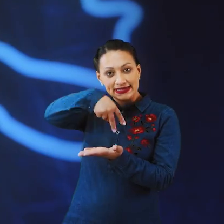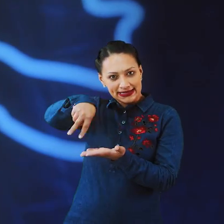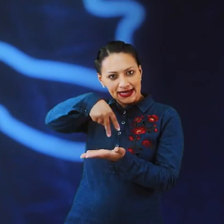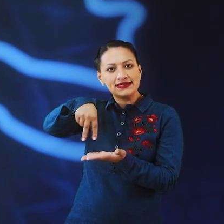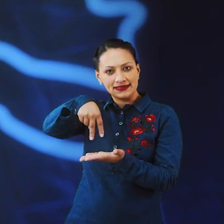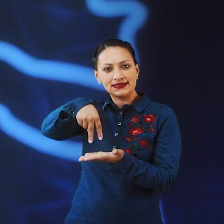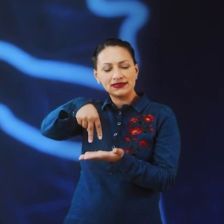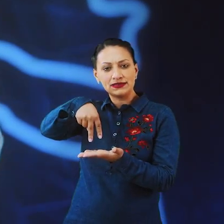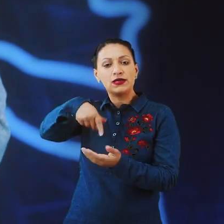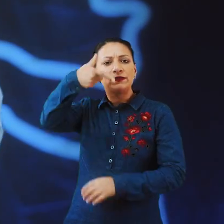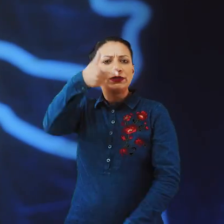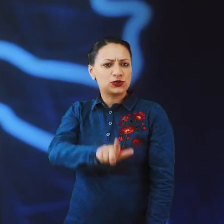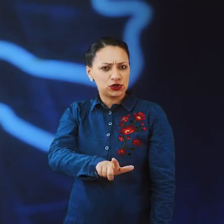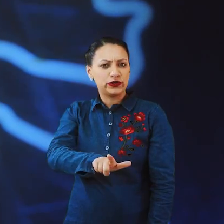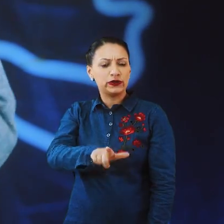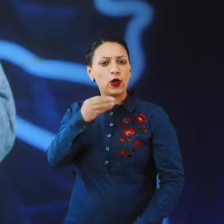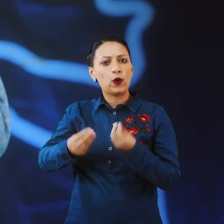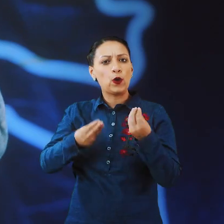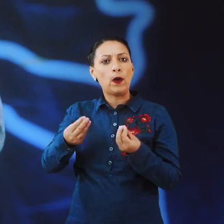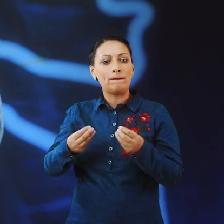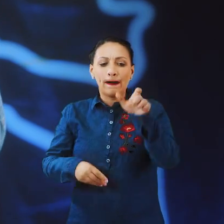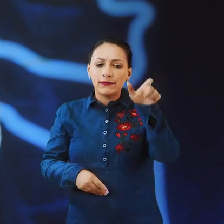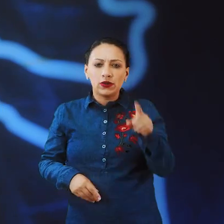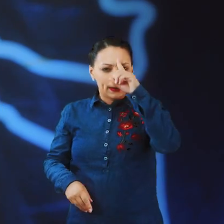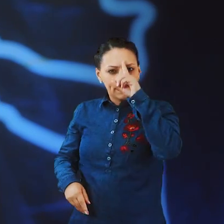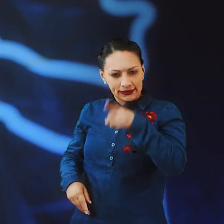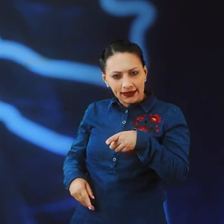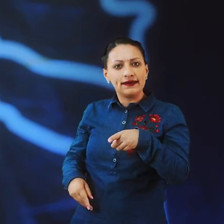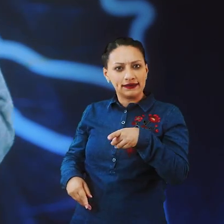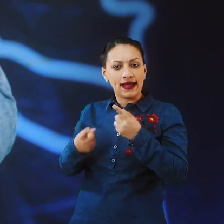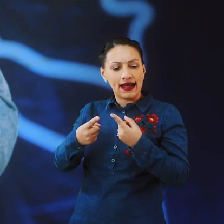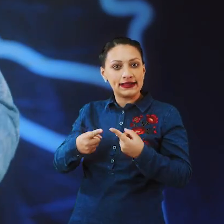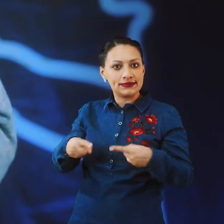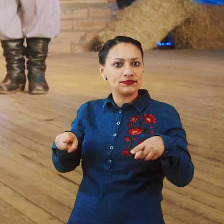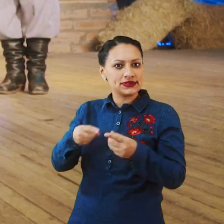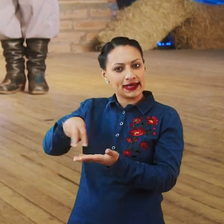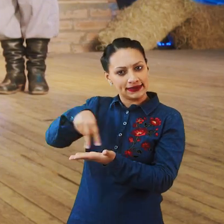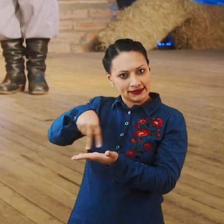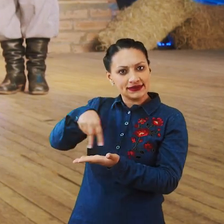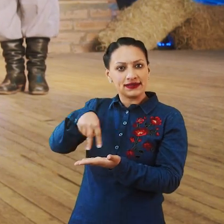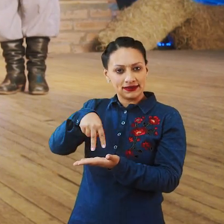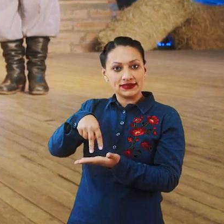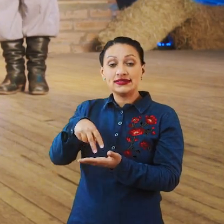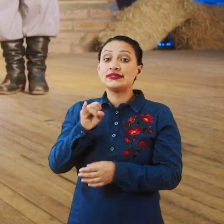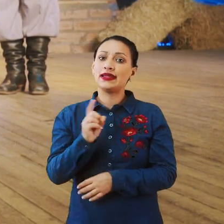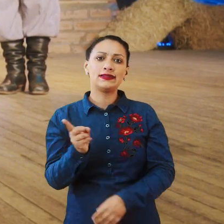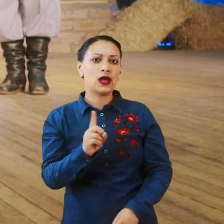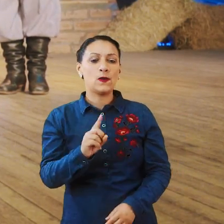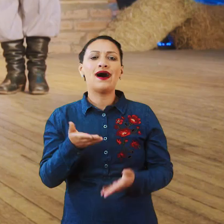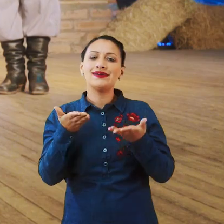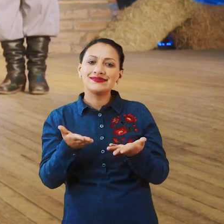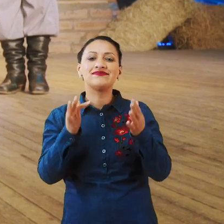As danças e as figuras, elas são repetidas conforme o mandante da dança. Senão, é assim que se finaliza